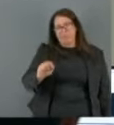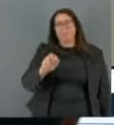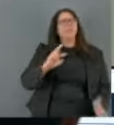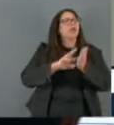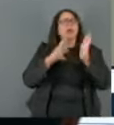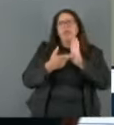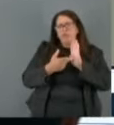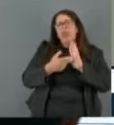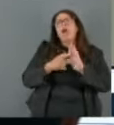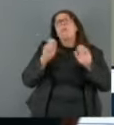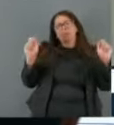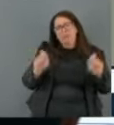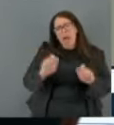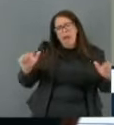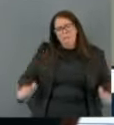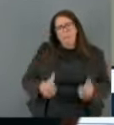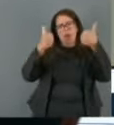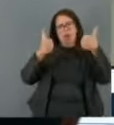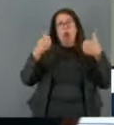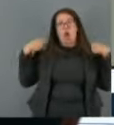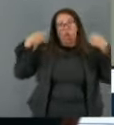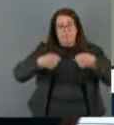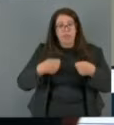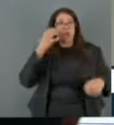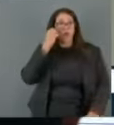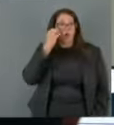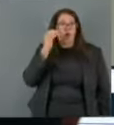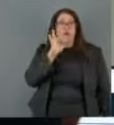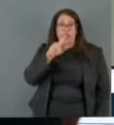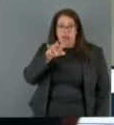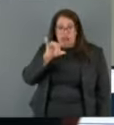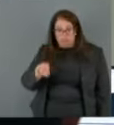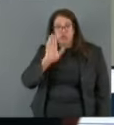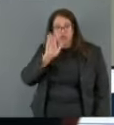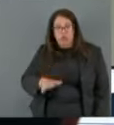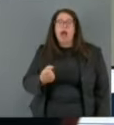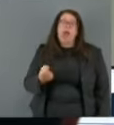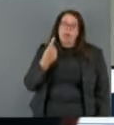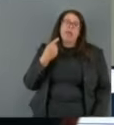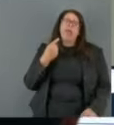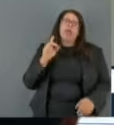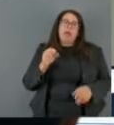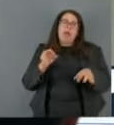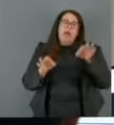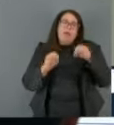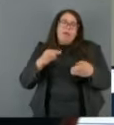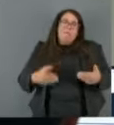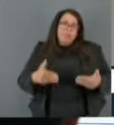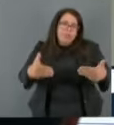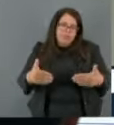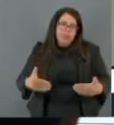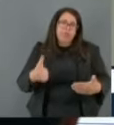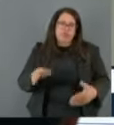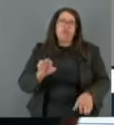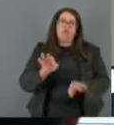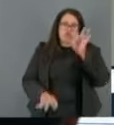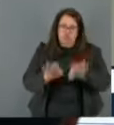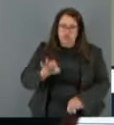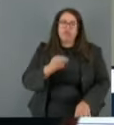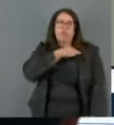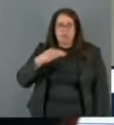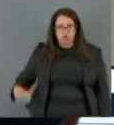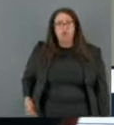Nós temos aí o ministro Flávio Dino, que é do ramo, foi juiz federal como Vossa Excelência, foi ministro da Justiça, ele tem expertise para isso,